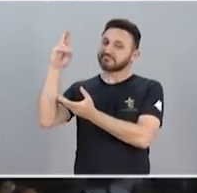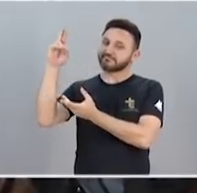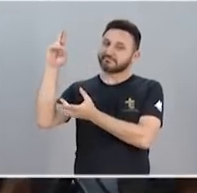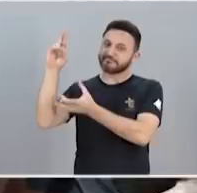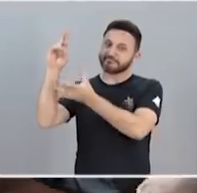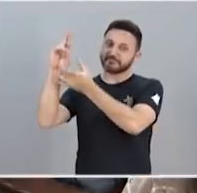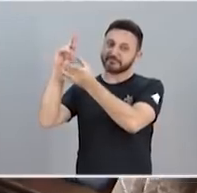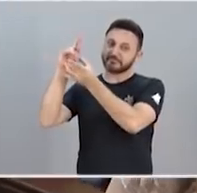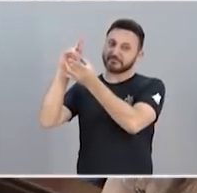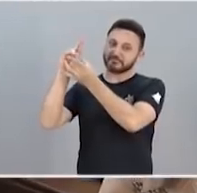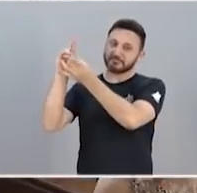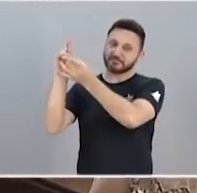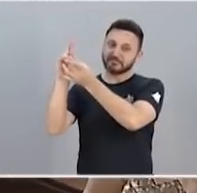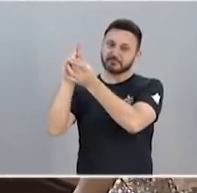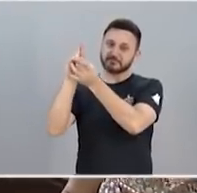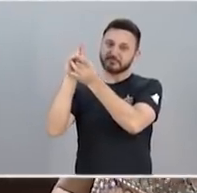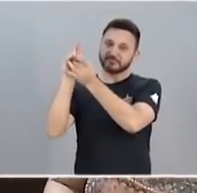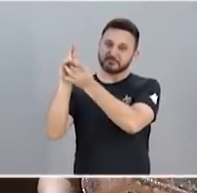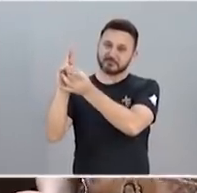Senhor,